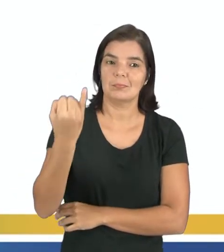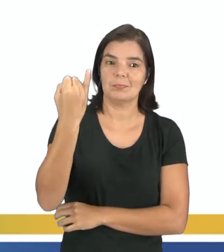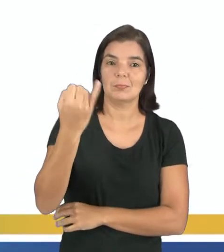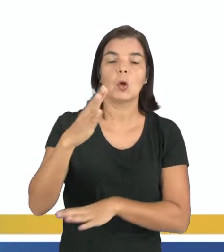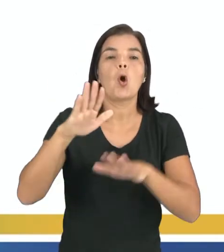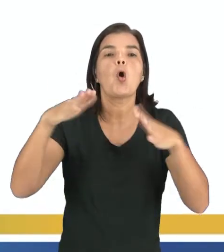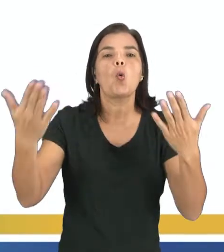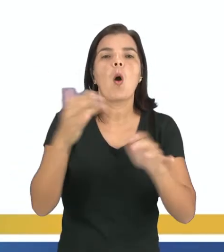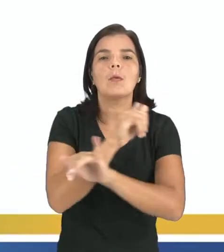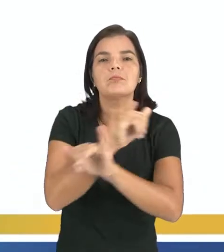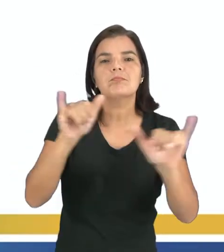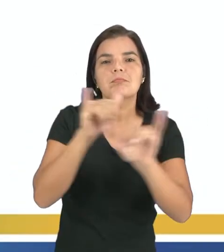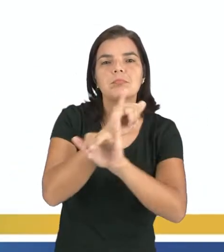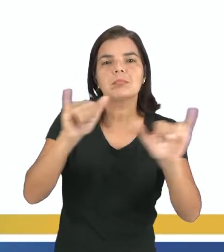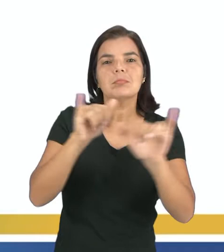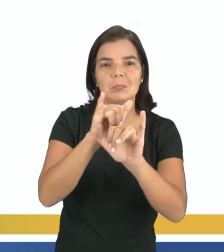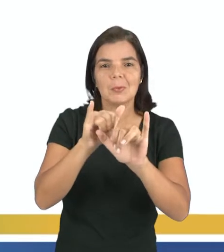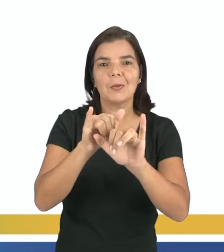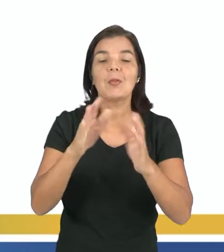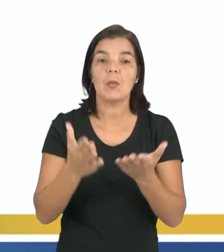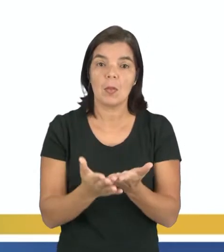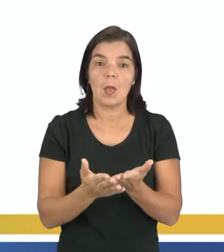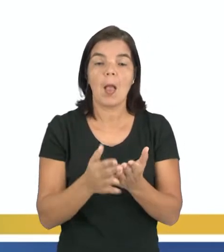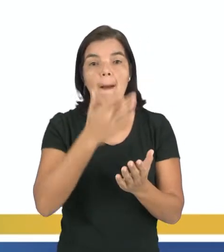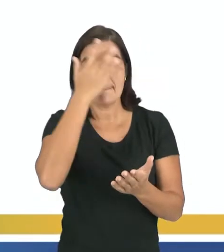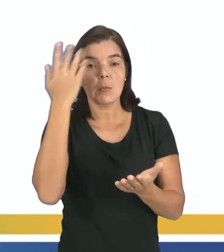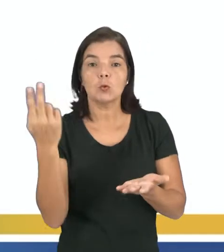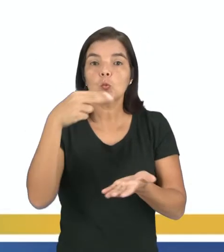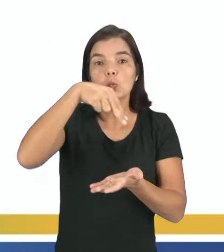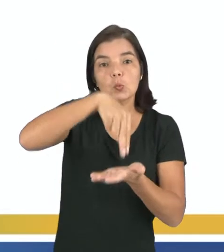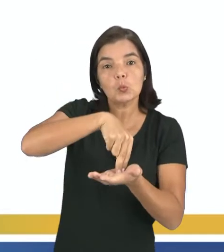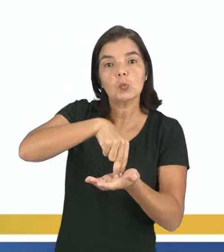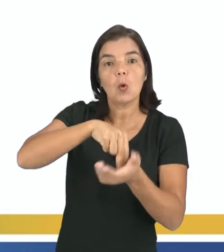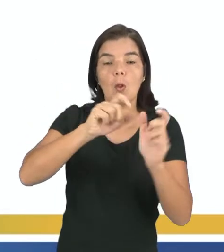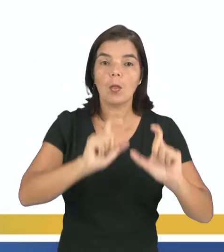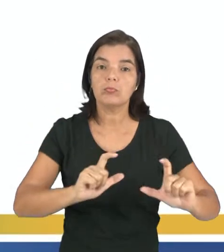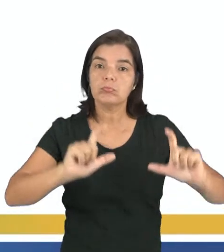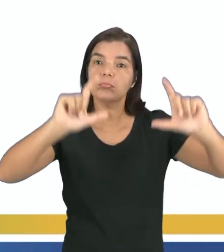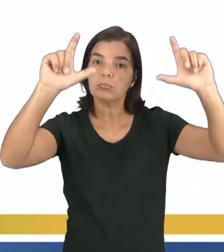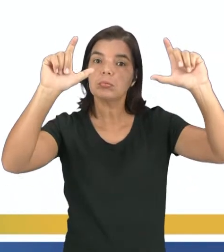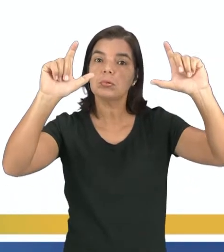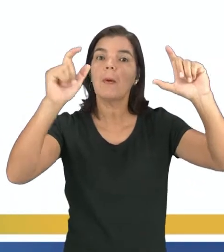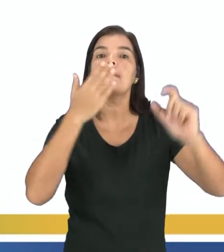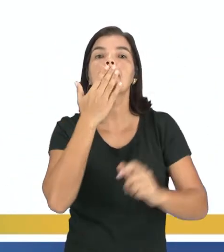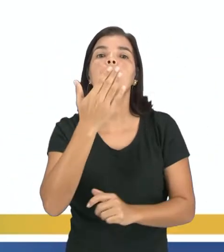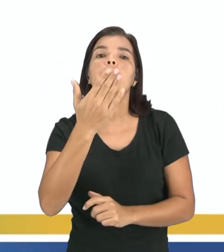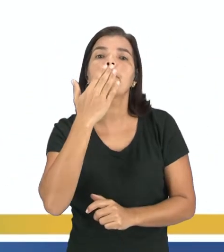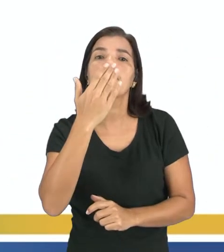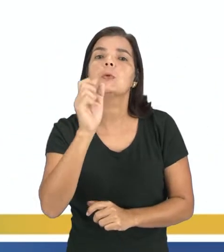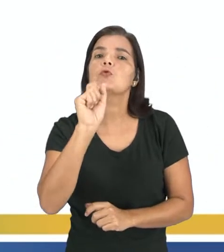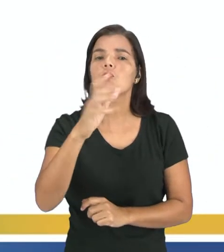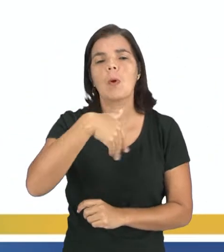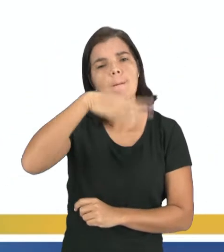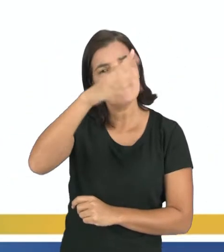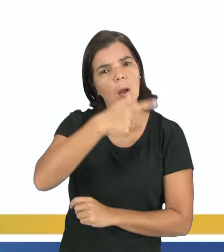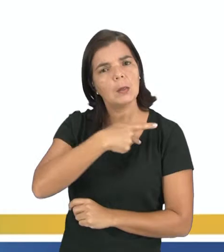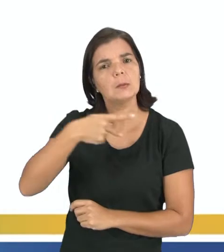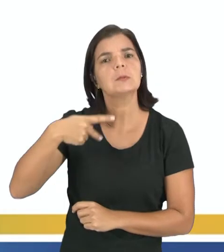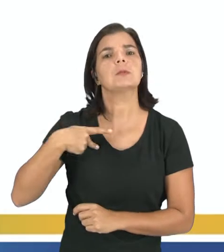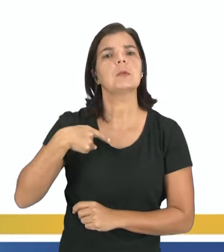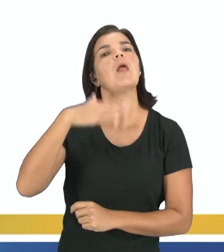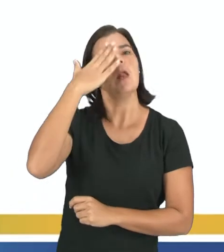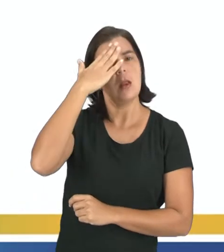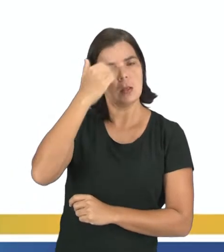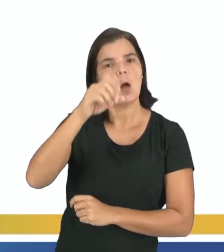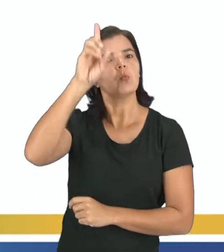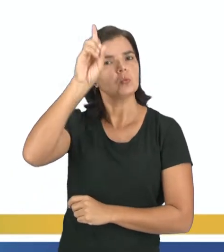a mensagem que ela nos deixa? O nosso personagem, ele levanta uma plaquinha pedindo mais saúde. Então, ele